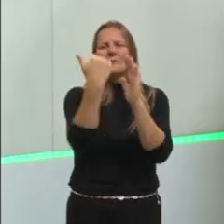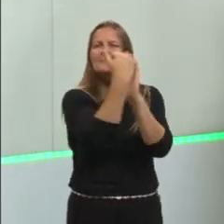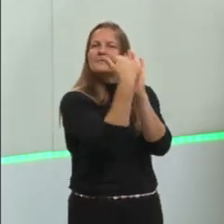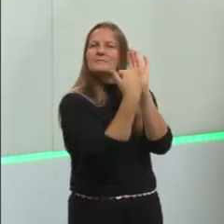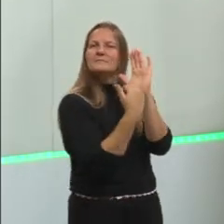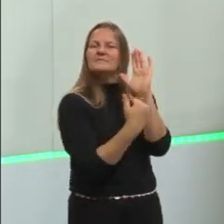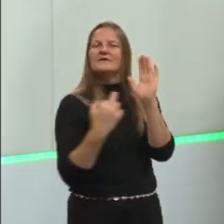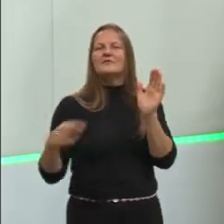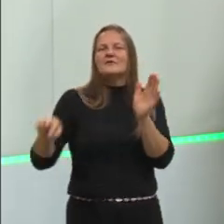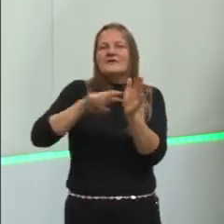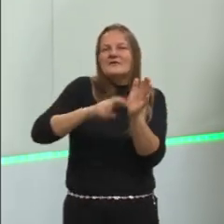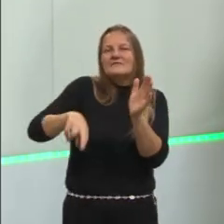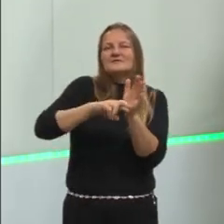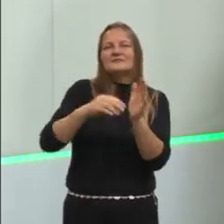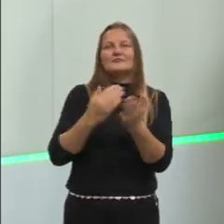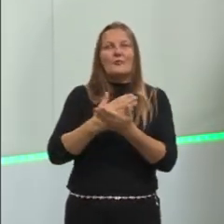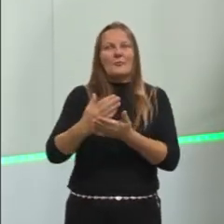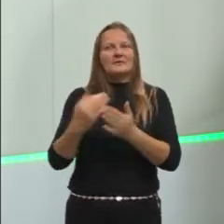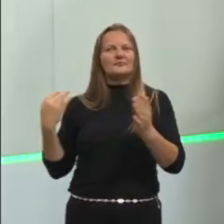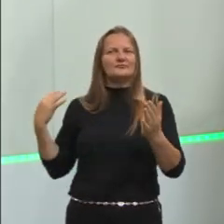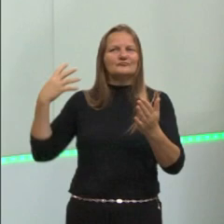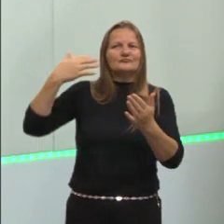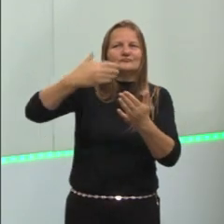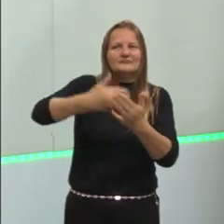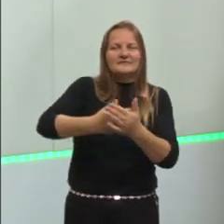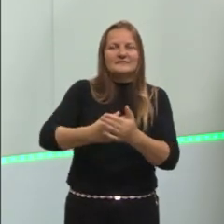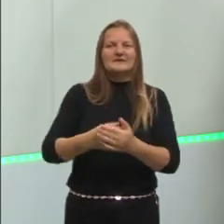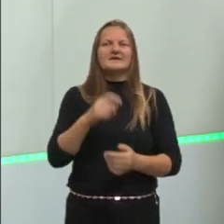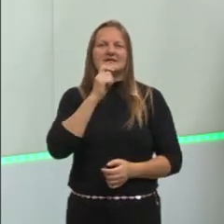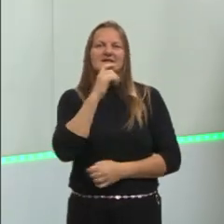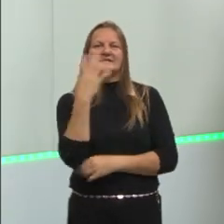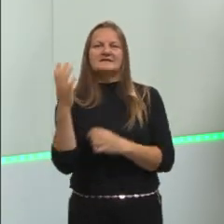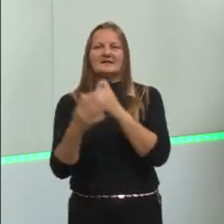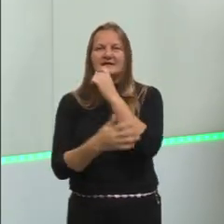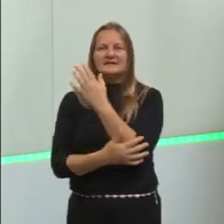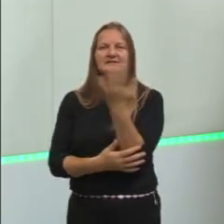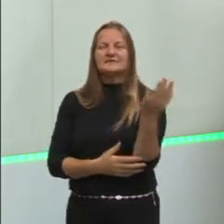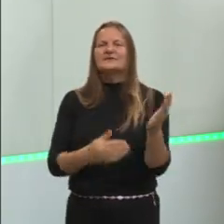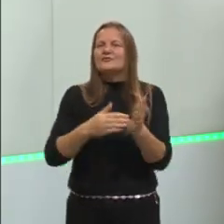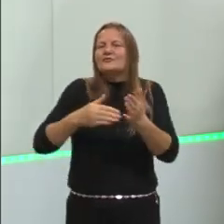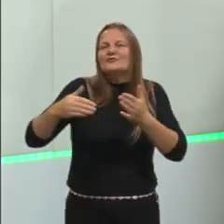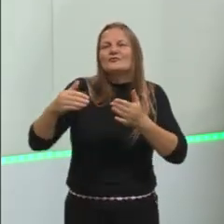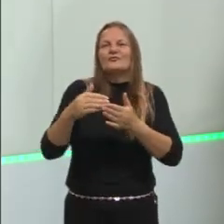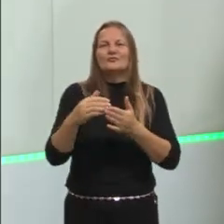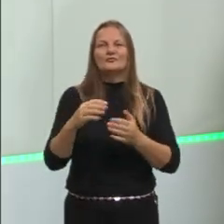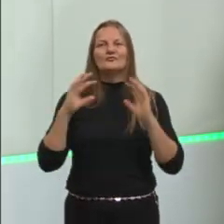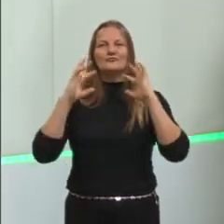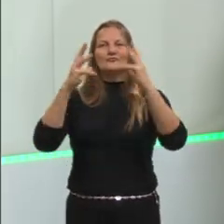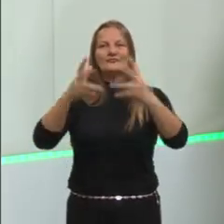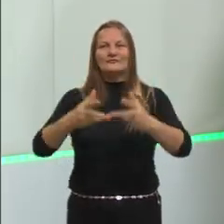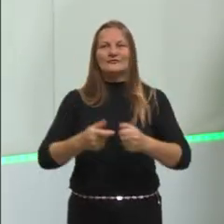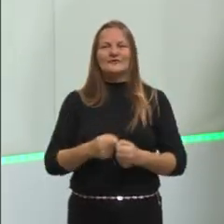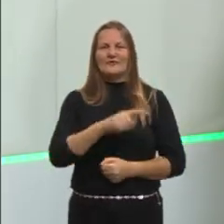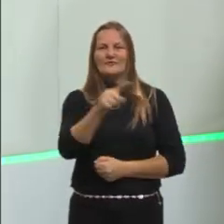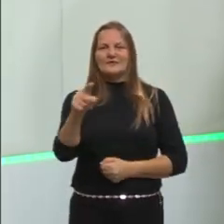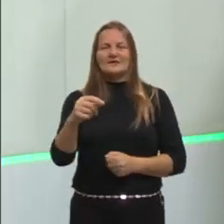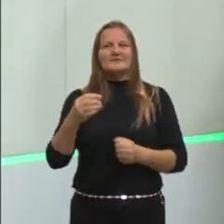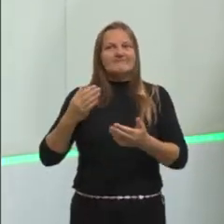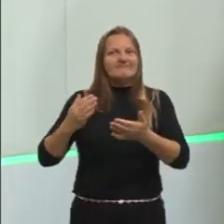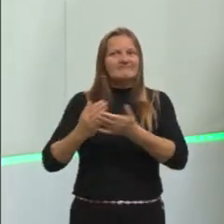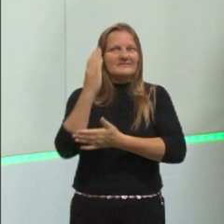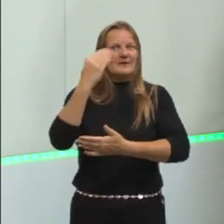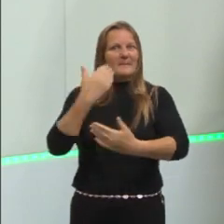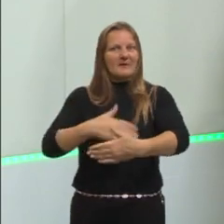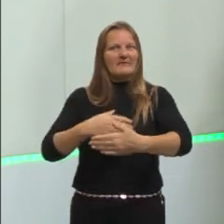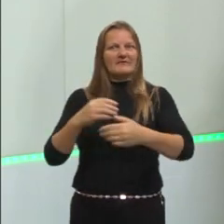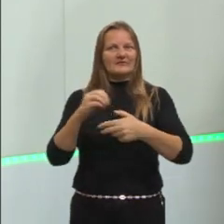vocês revisar lá desde o início as nossas aulas de Ciências da Natureza tem humanas tem de tudo lá para vocês mandarem bem na